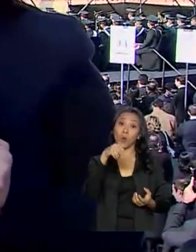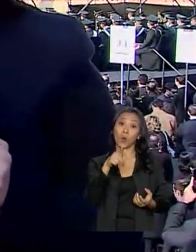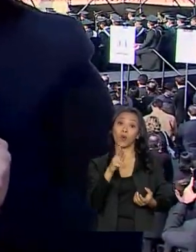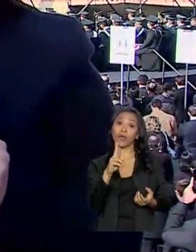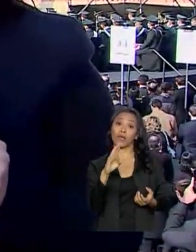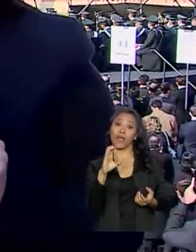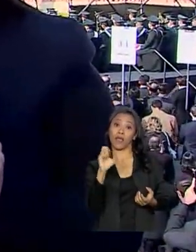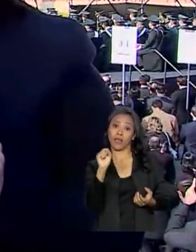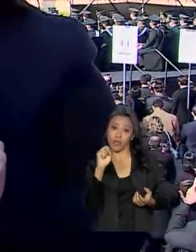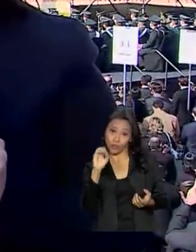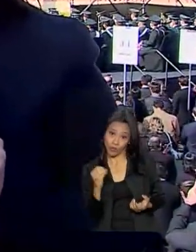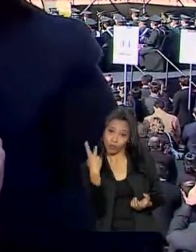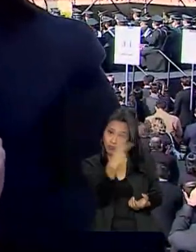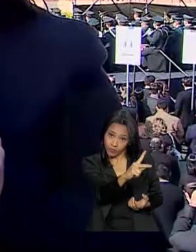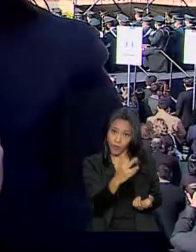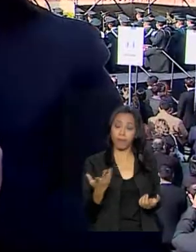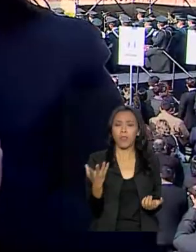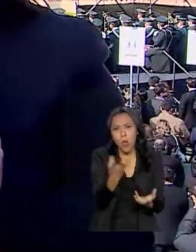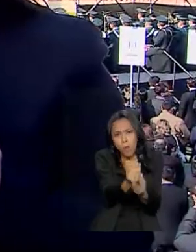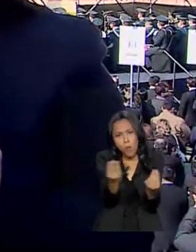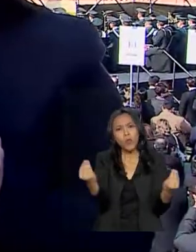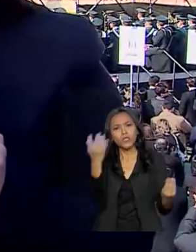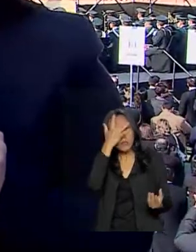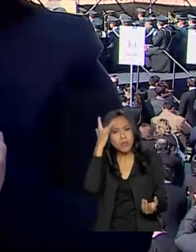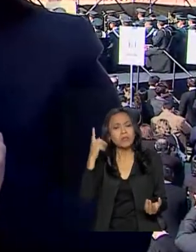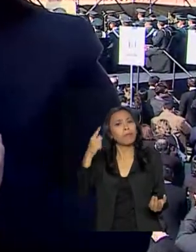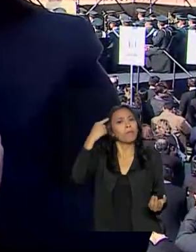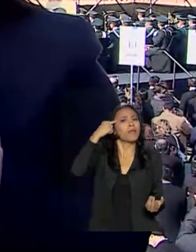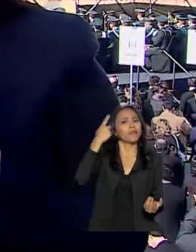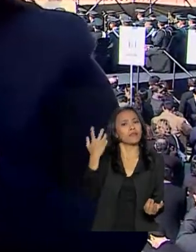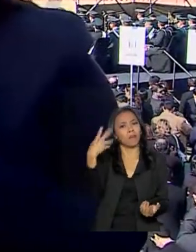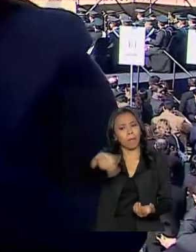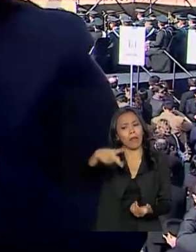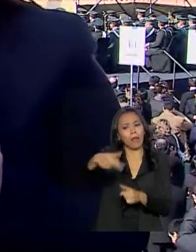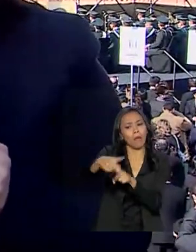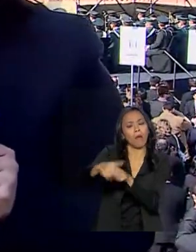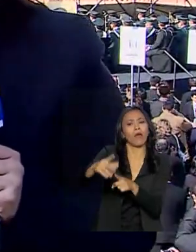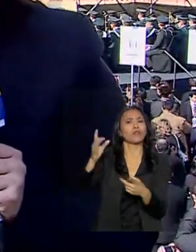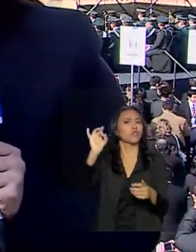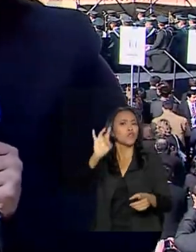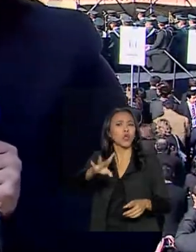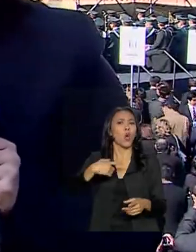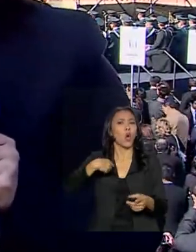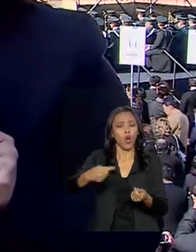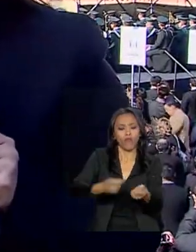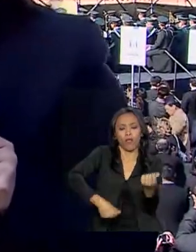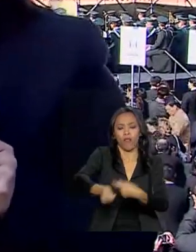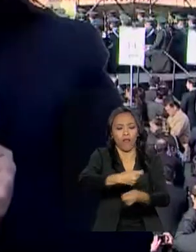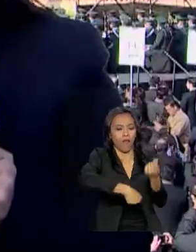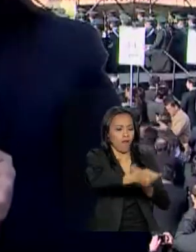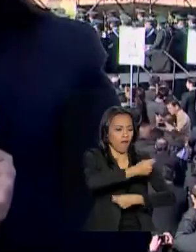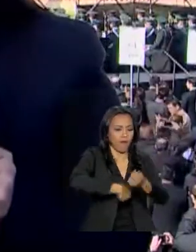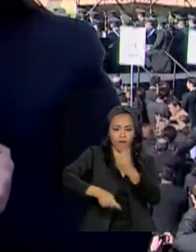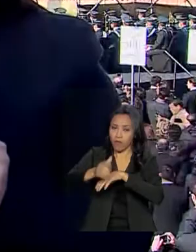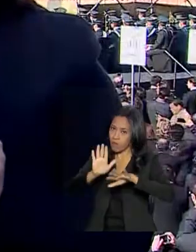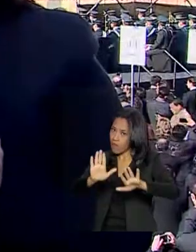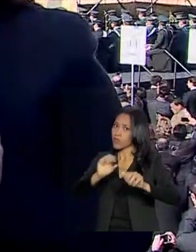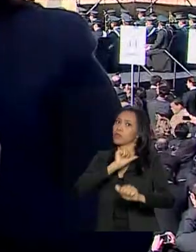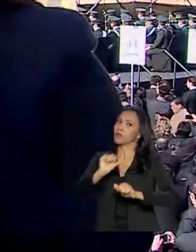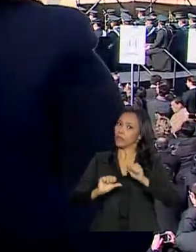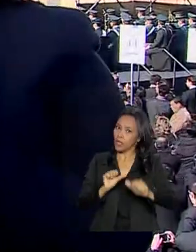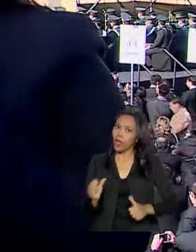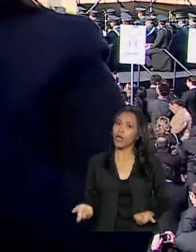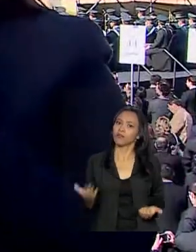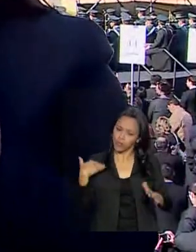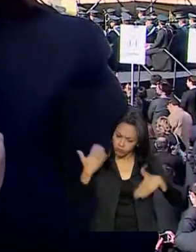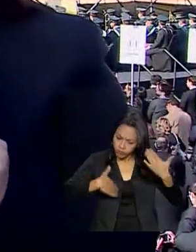em desenvolvimento. Muitas vezes, muitas pessoas pensam que o Paraguai é um país que só se baseia no comércio informal, mas isso tem mudado. O Paraguai tem